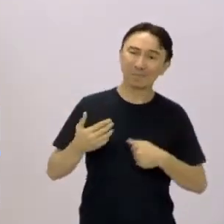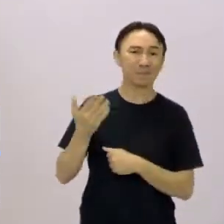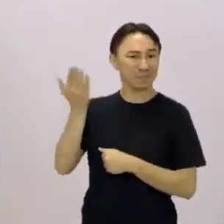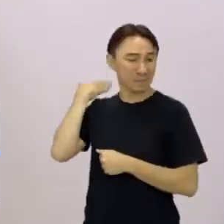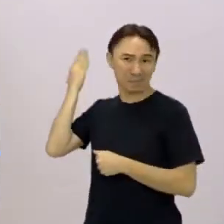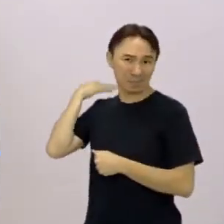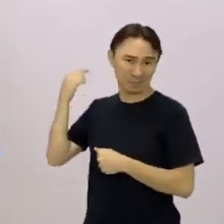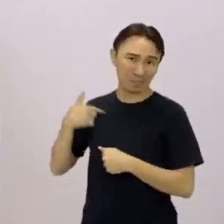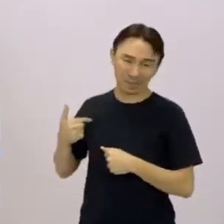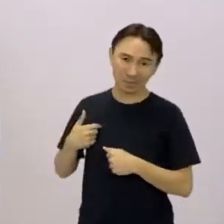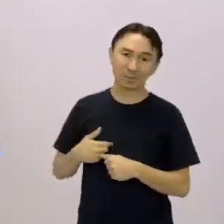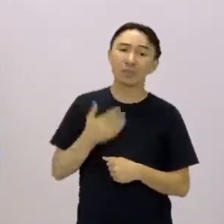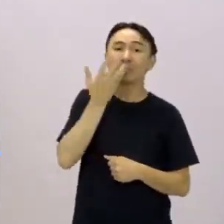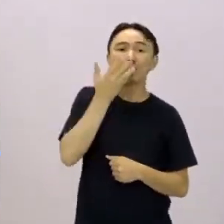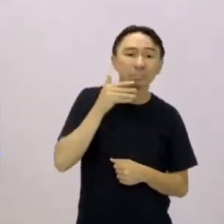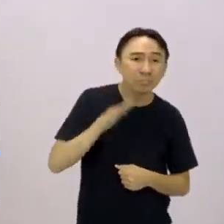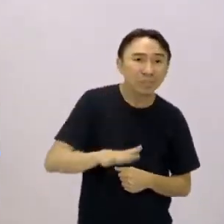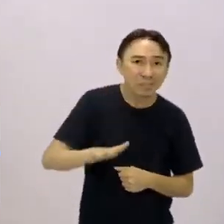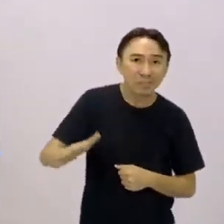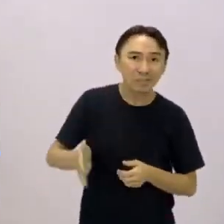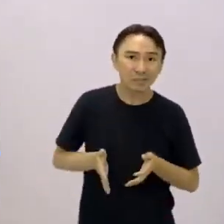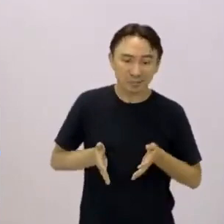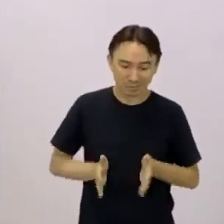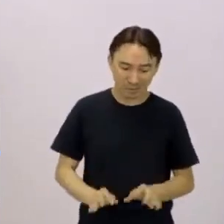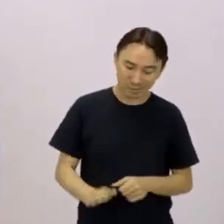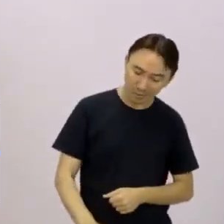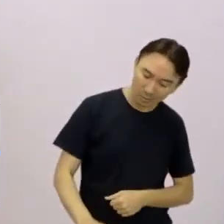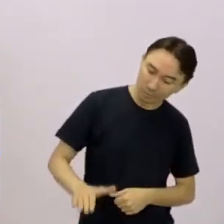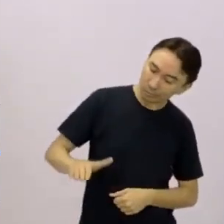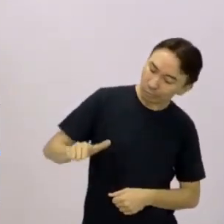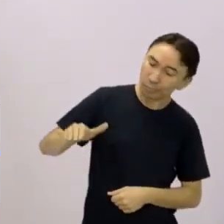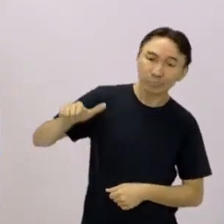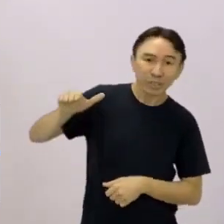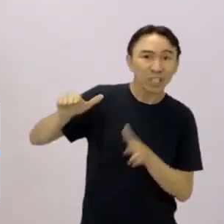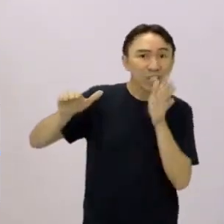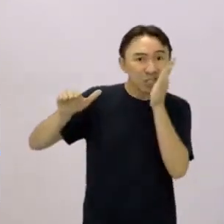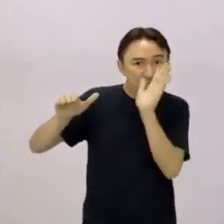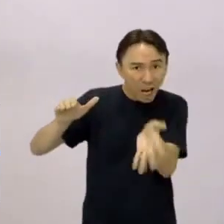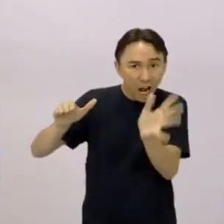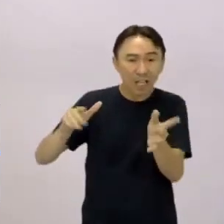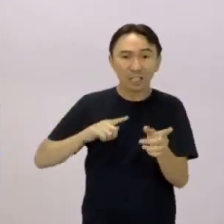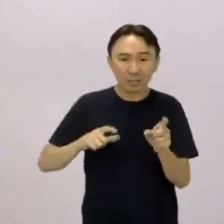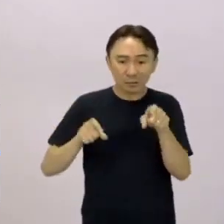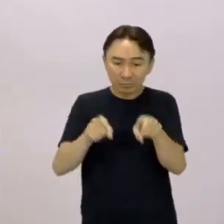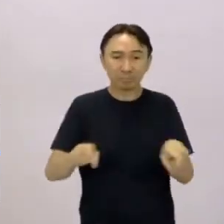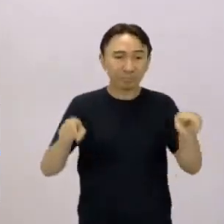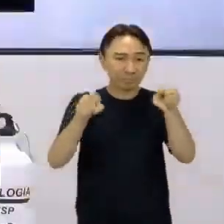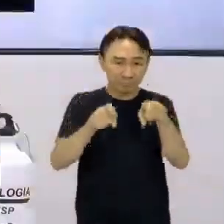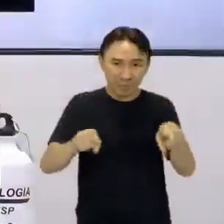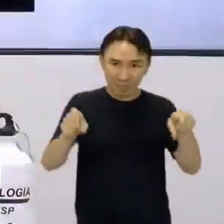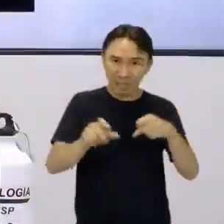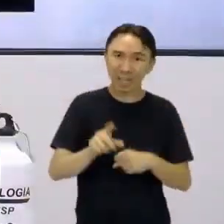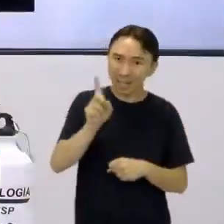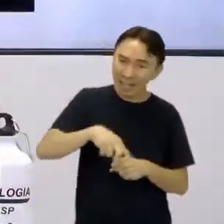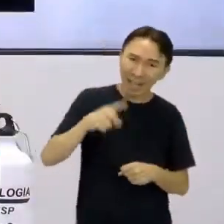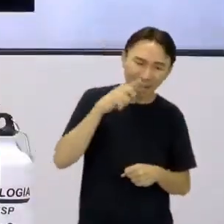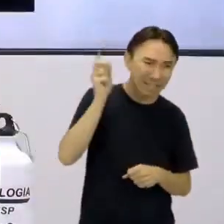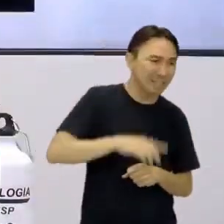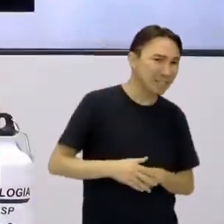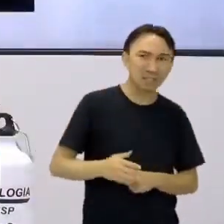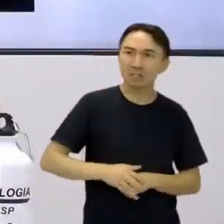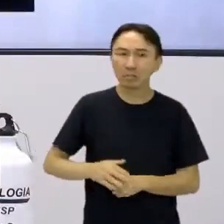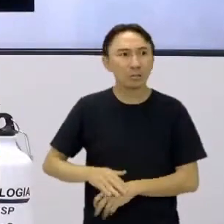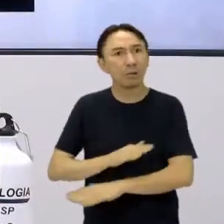tive, por exemplo, acesso a um computador, né? E a gente não fala desse acesso, tipo, full time, tipo, o tempo inteiro. Mas eu cresci